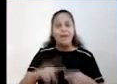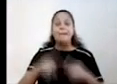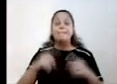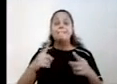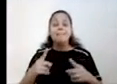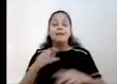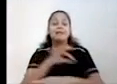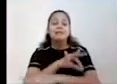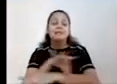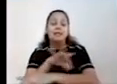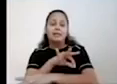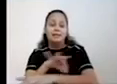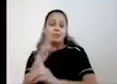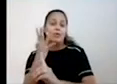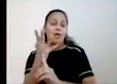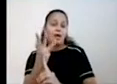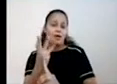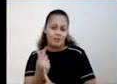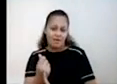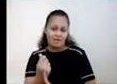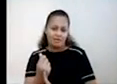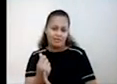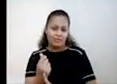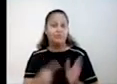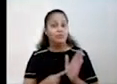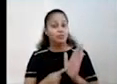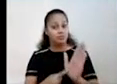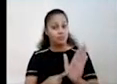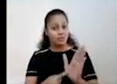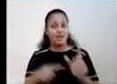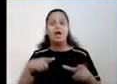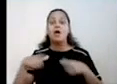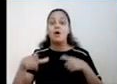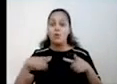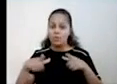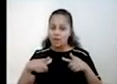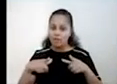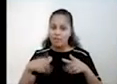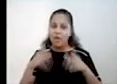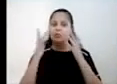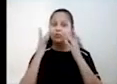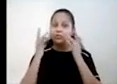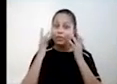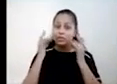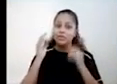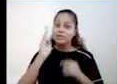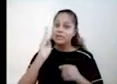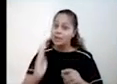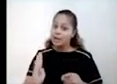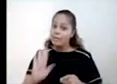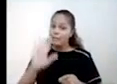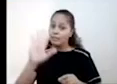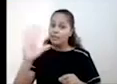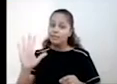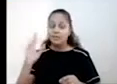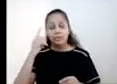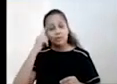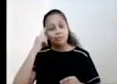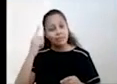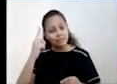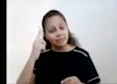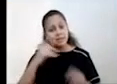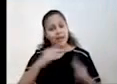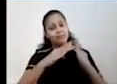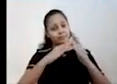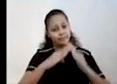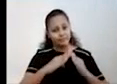Mas a arquitetura é uma forma de arte. Vamos mostrar o trabalho de um artista brasileiro que já pensava em um